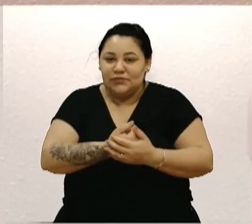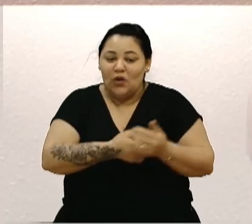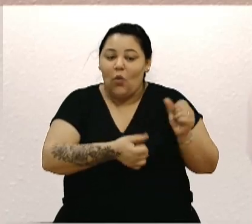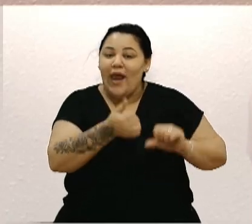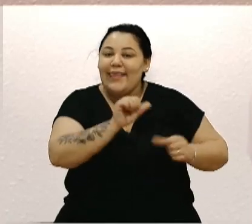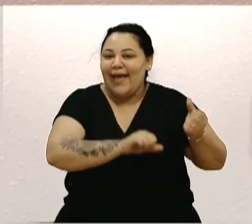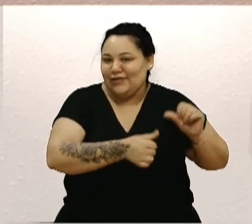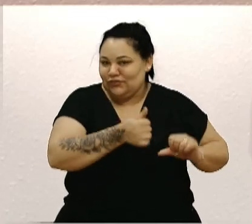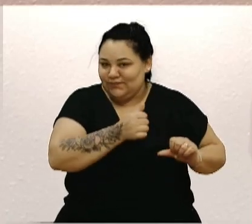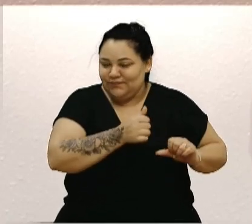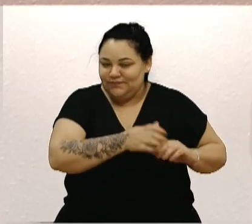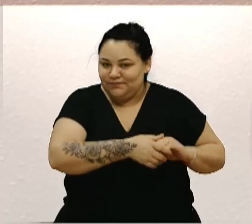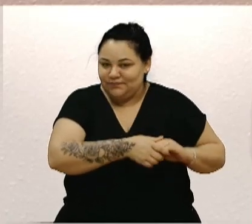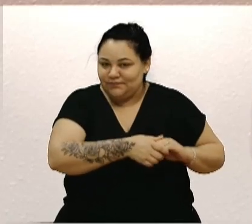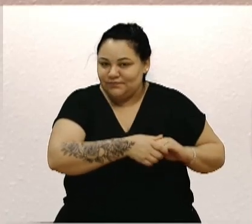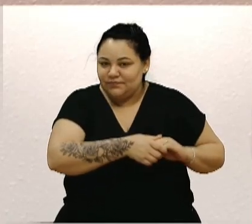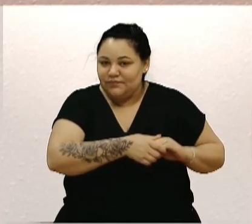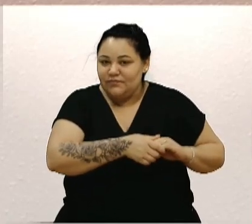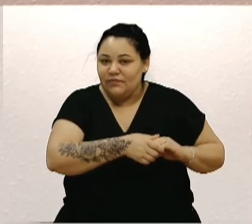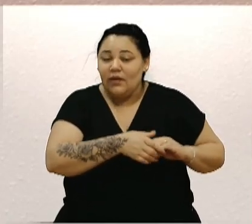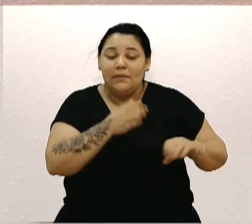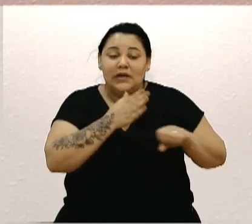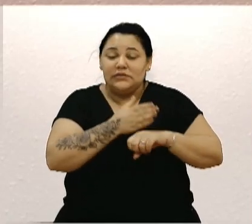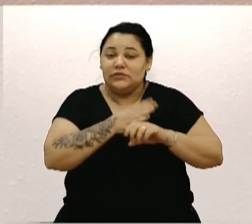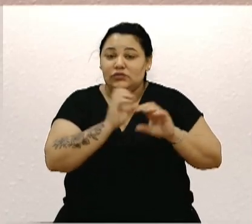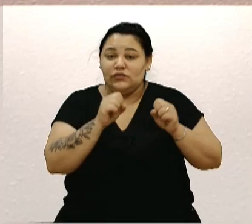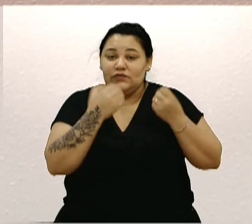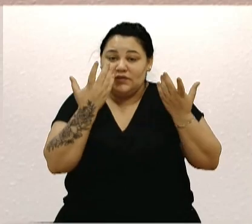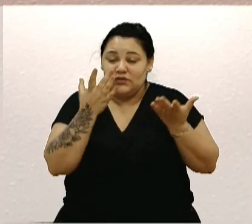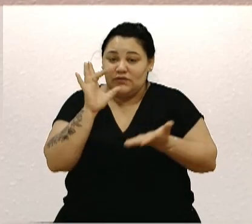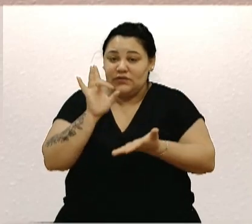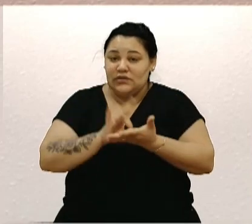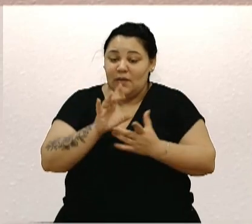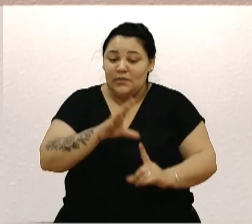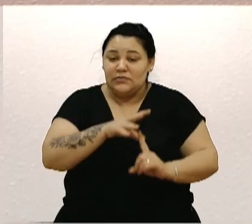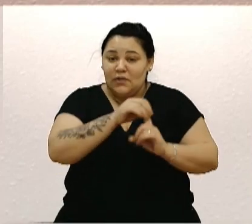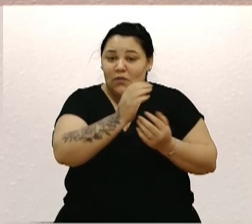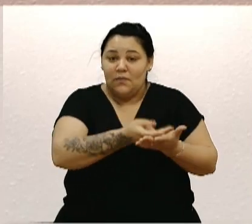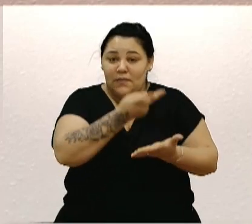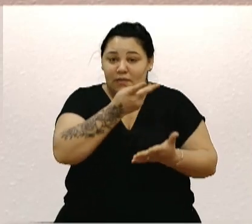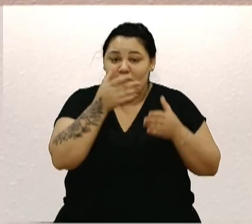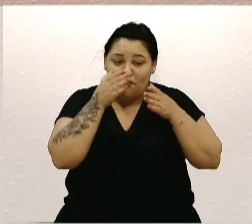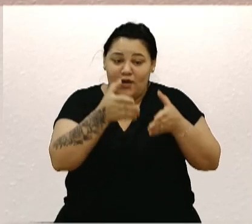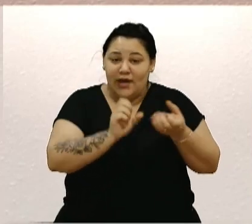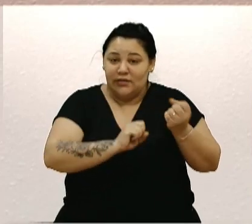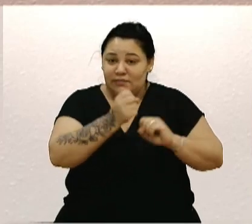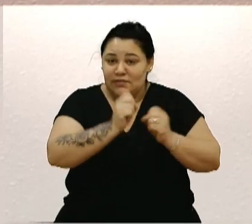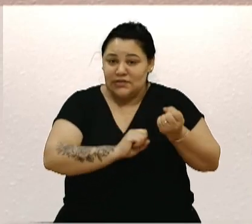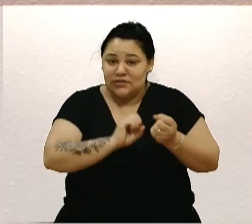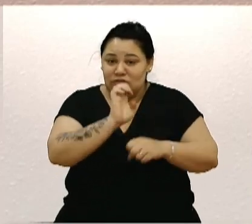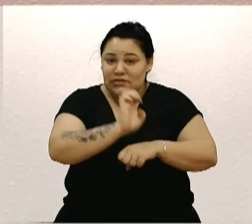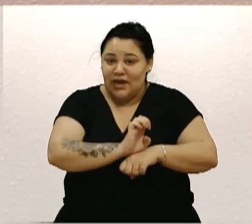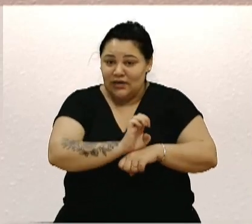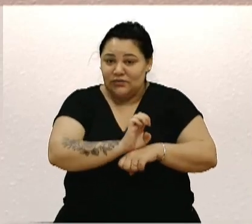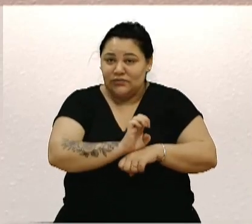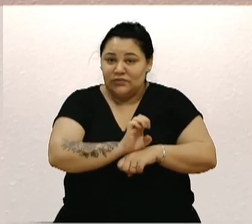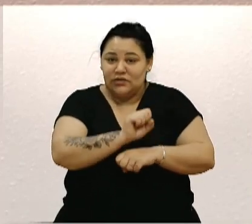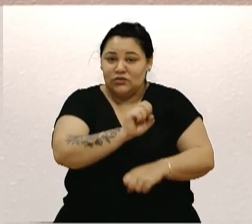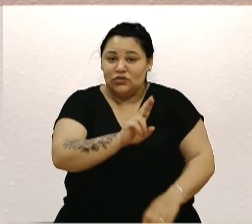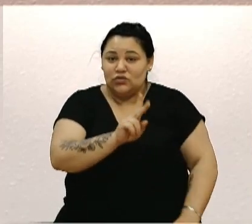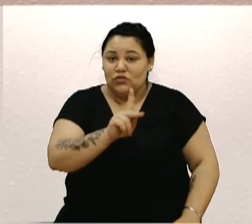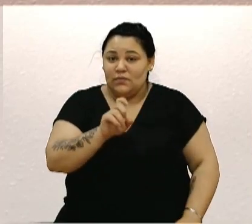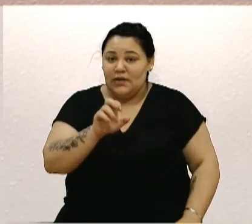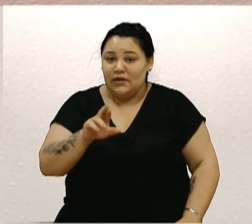Qualificação. Inserindo no evento, na realização da principal premiação da indústria cervejeira do Estado, a Super Boss,